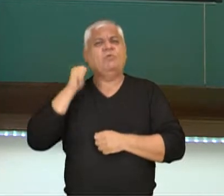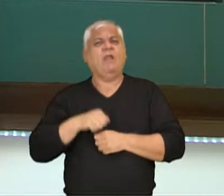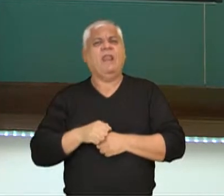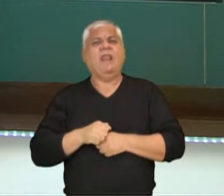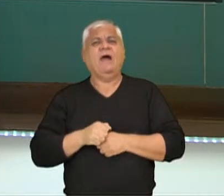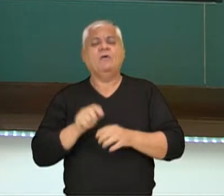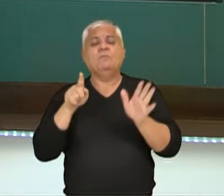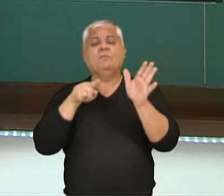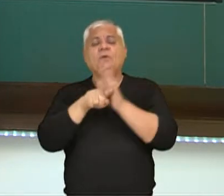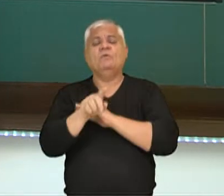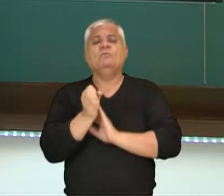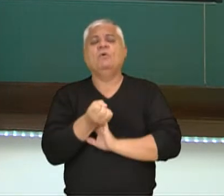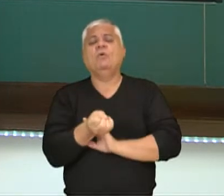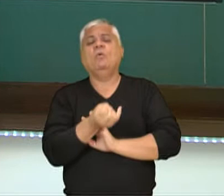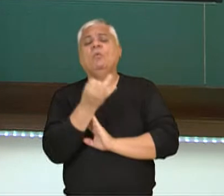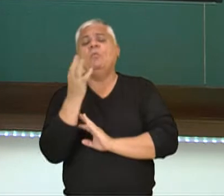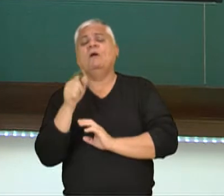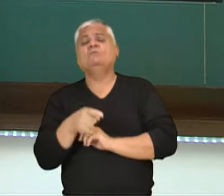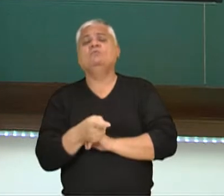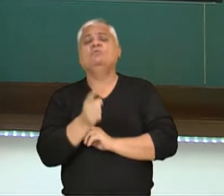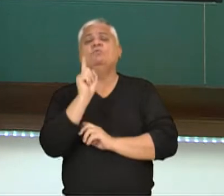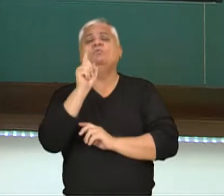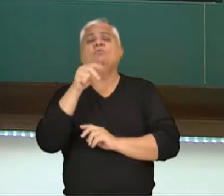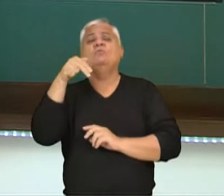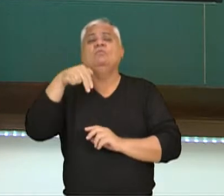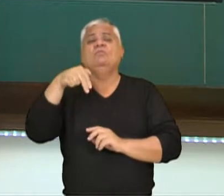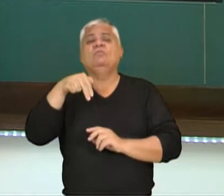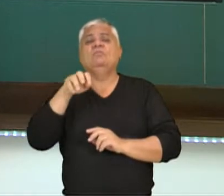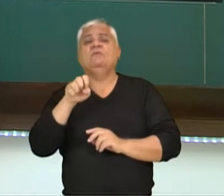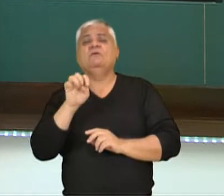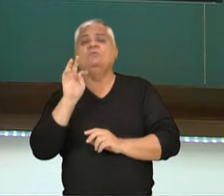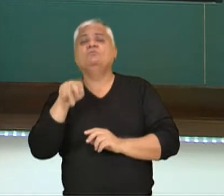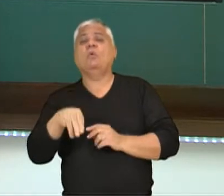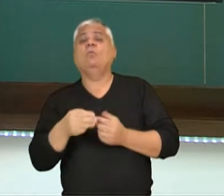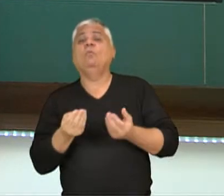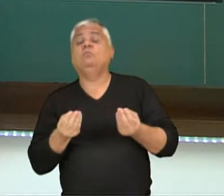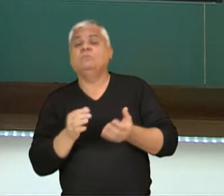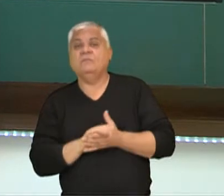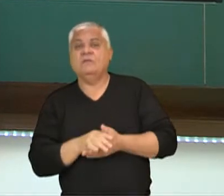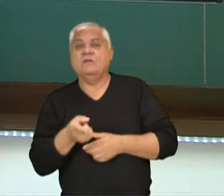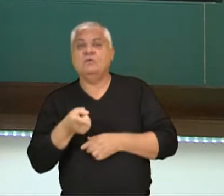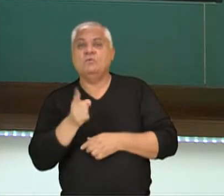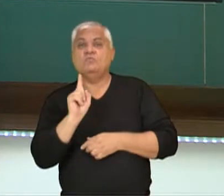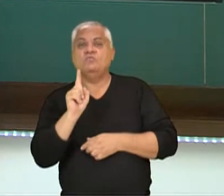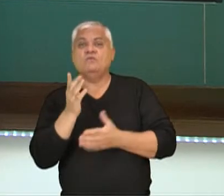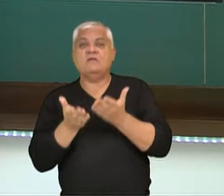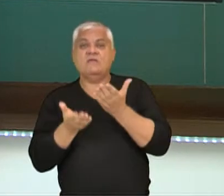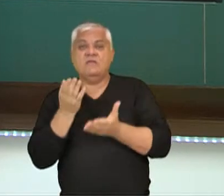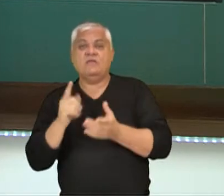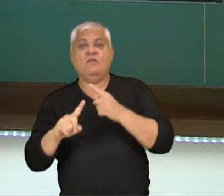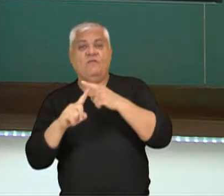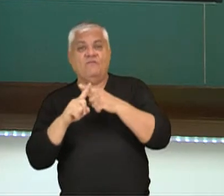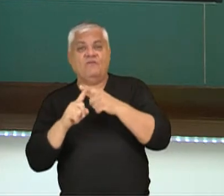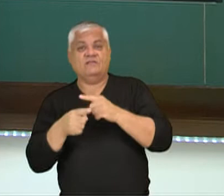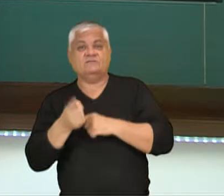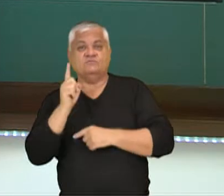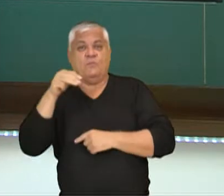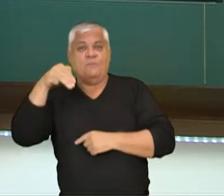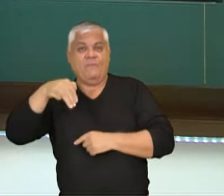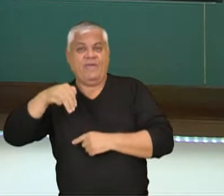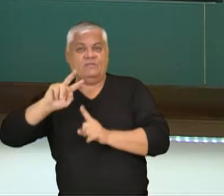um Newton? Um Newton de força, pessoal, equivale a 1 quilo vezes 1 metro por segundo ao